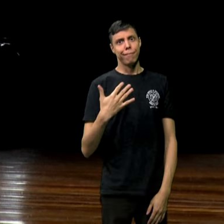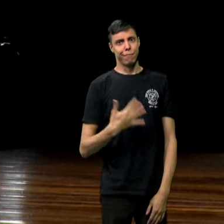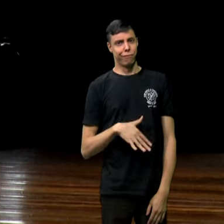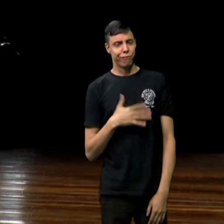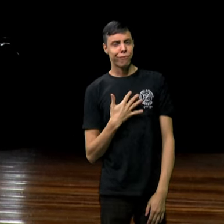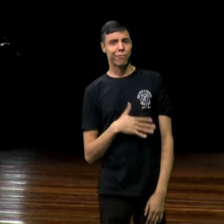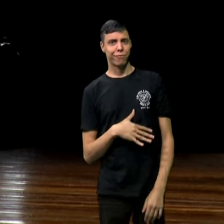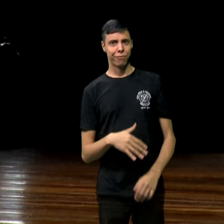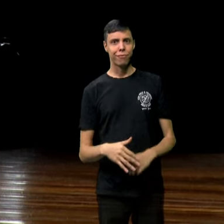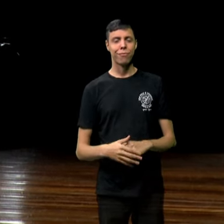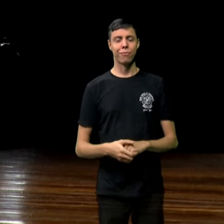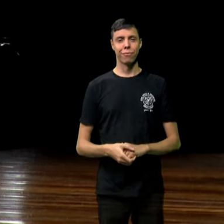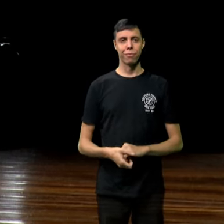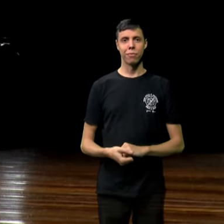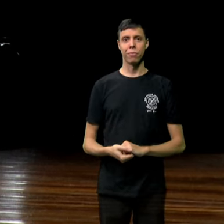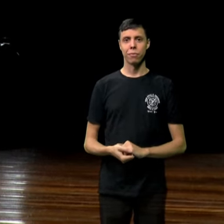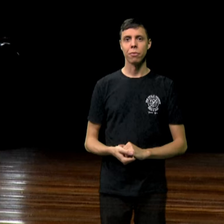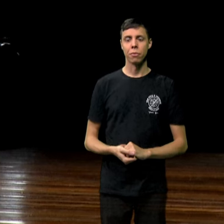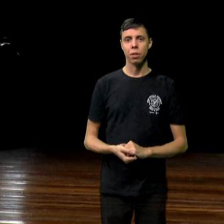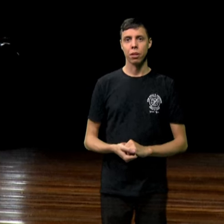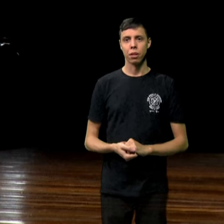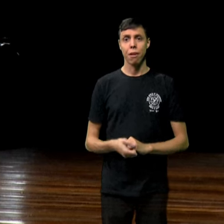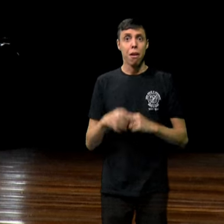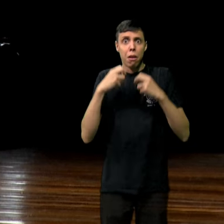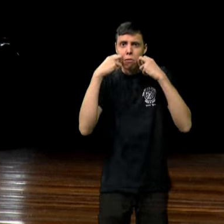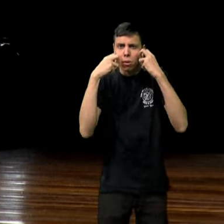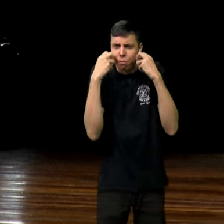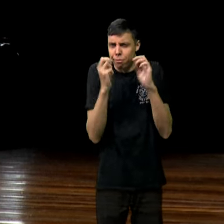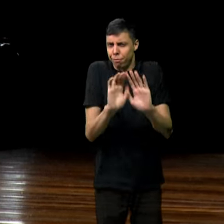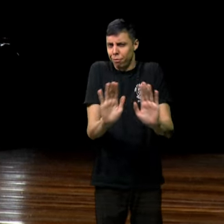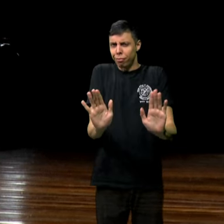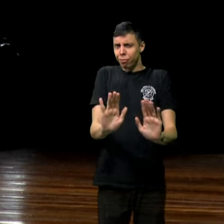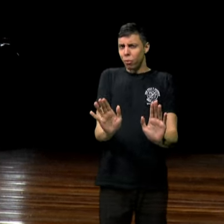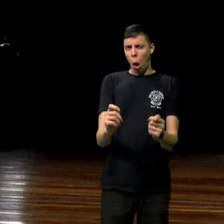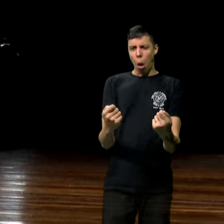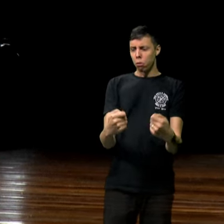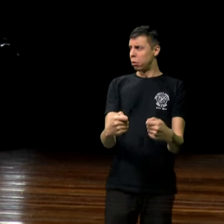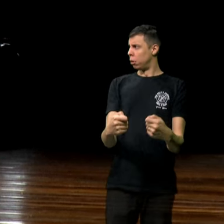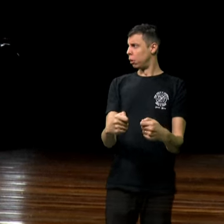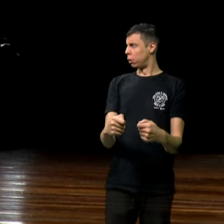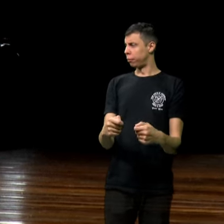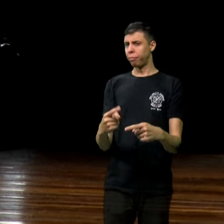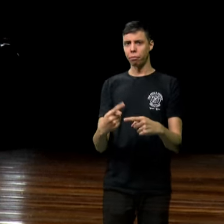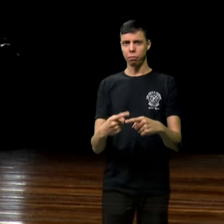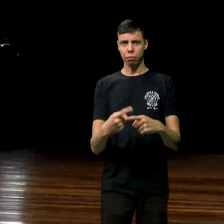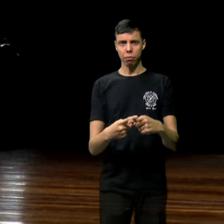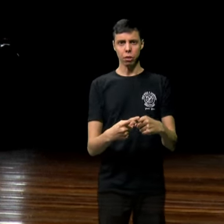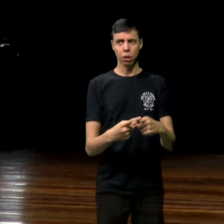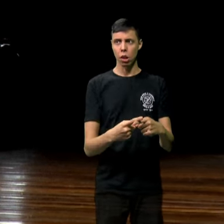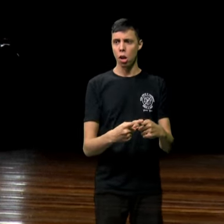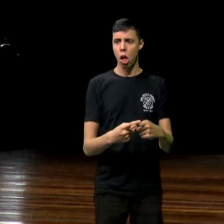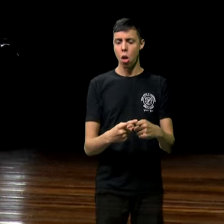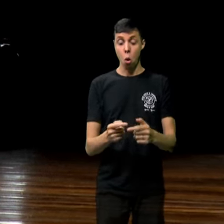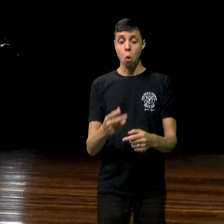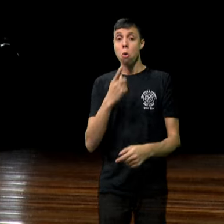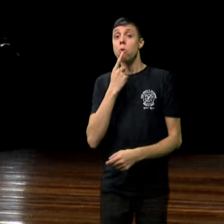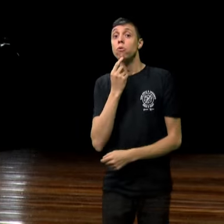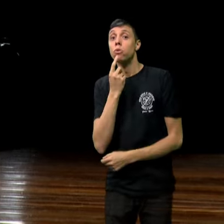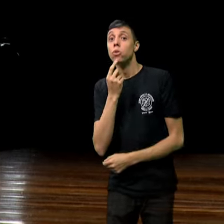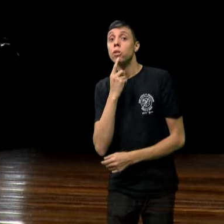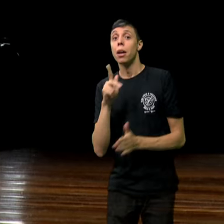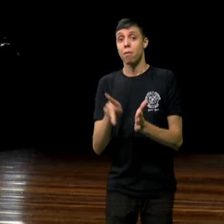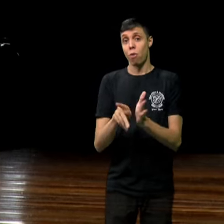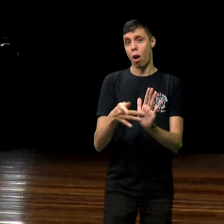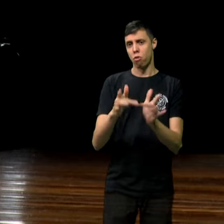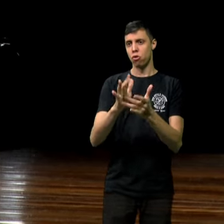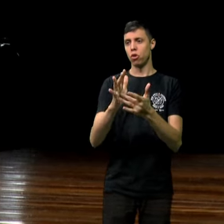Está aqui? Não tenho vergonha, porque teria vergonha se a sangue de Jesus não me tivesse alcançado. Mas o